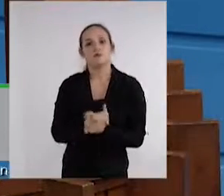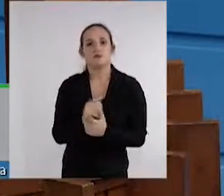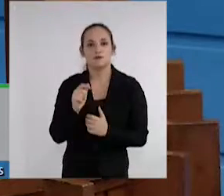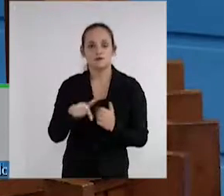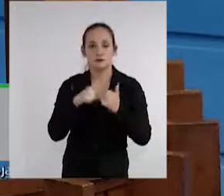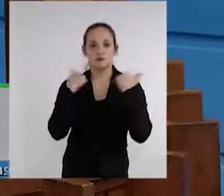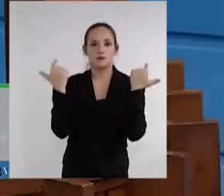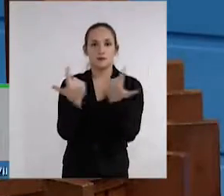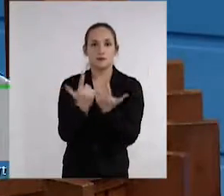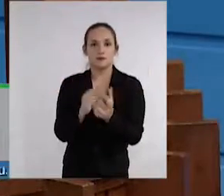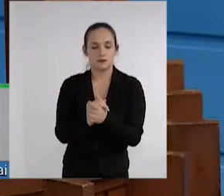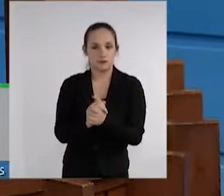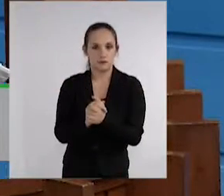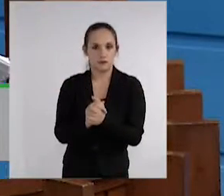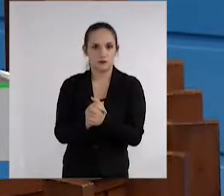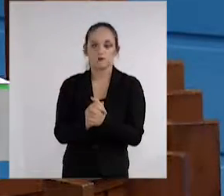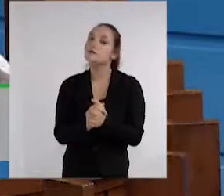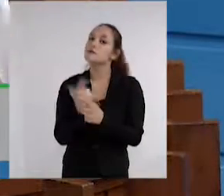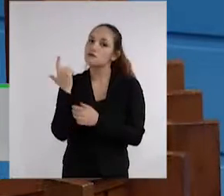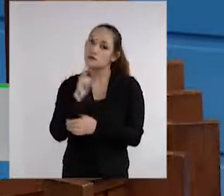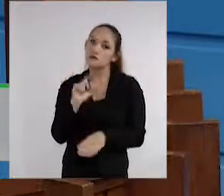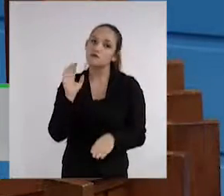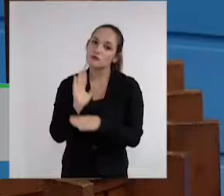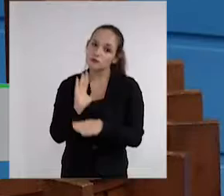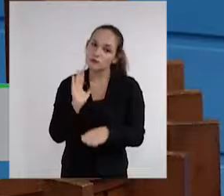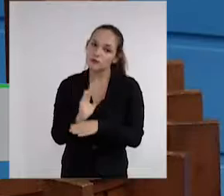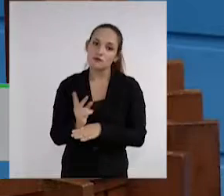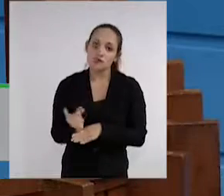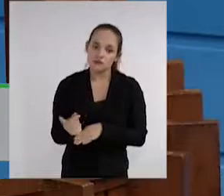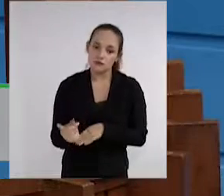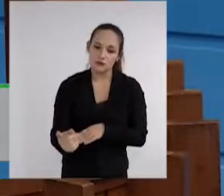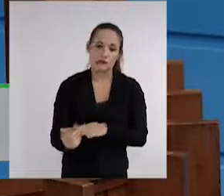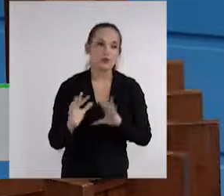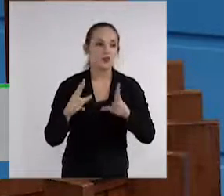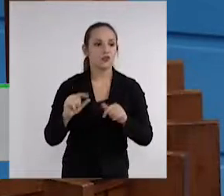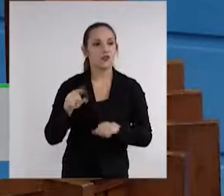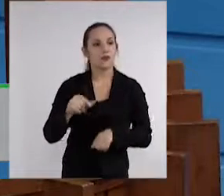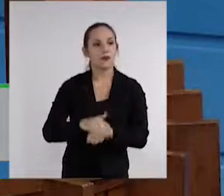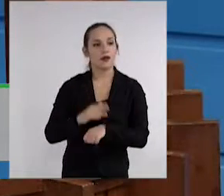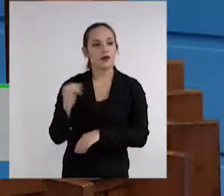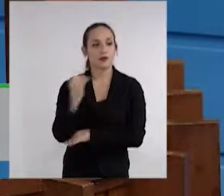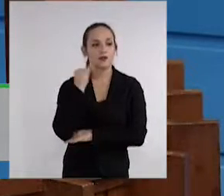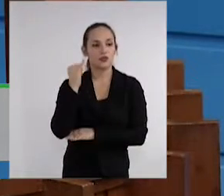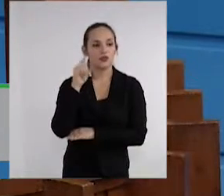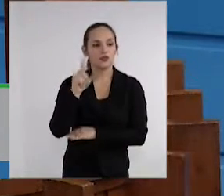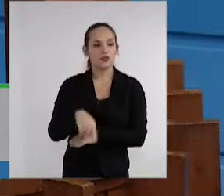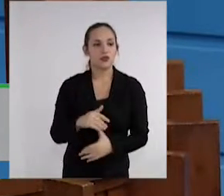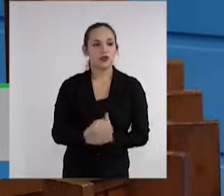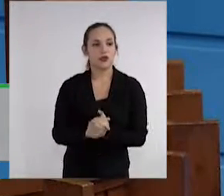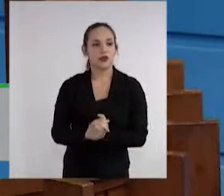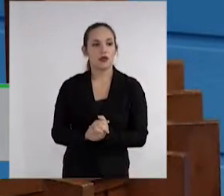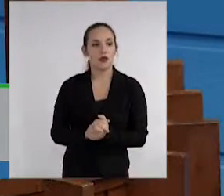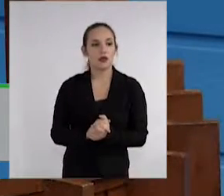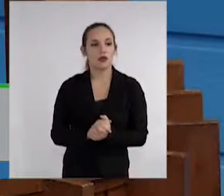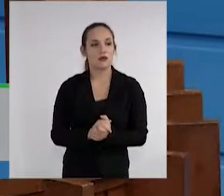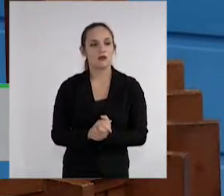contribuição dessa casa, para poder cuidar e preservar aquilo que nós temos de mais importante e mais rico aqui no nosso